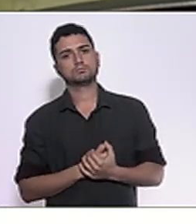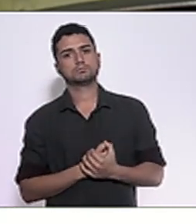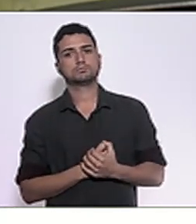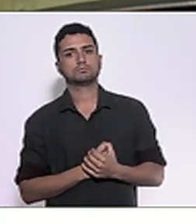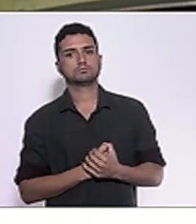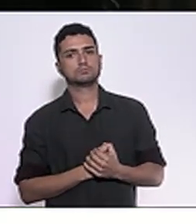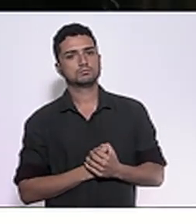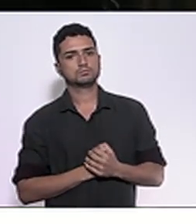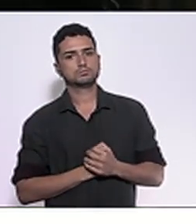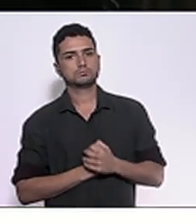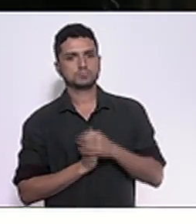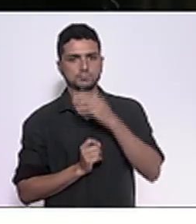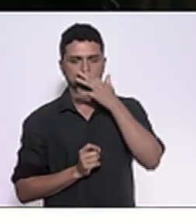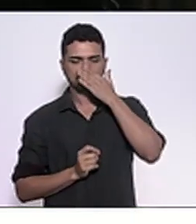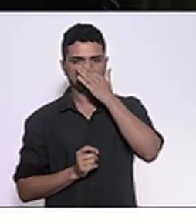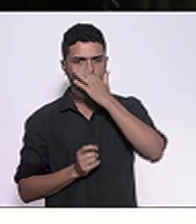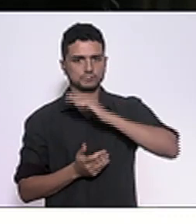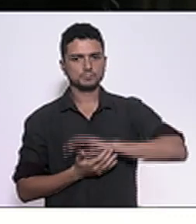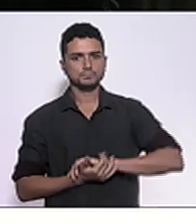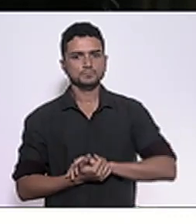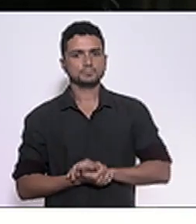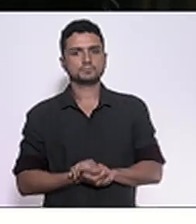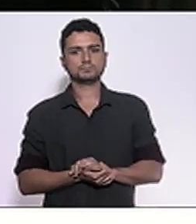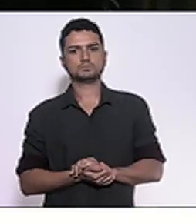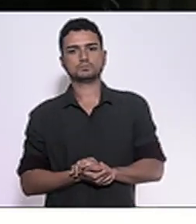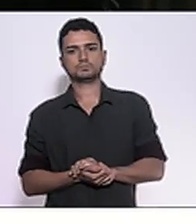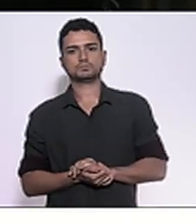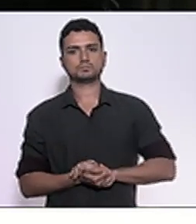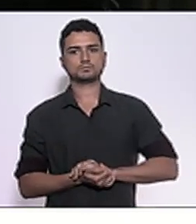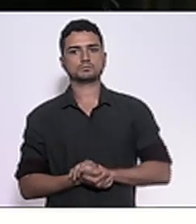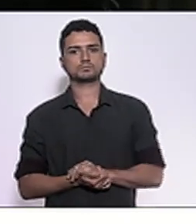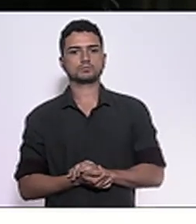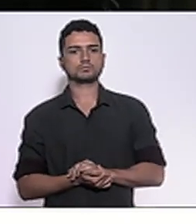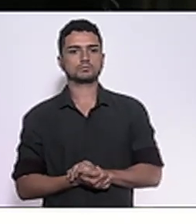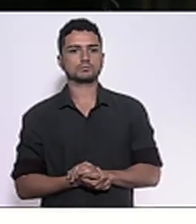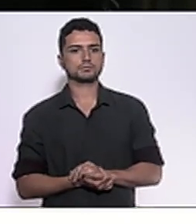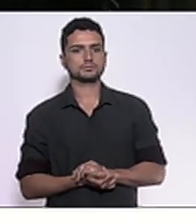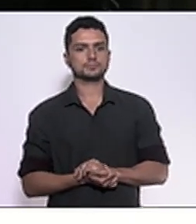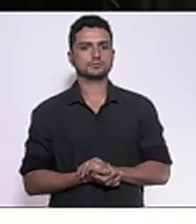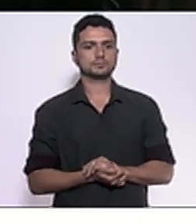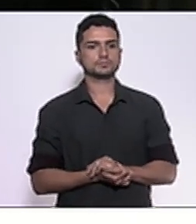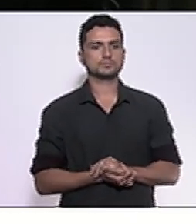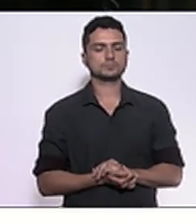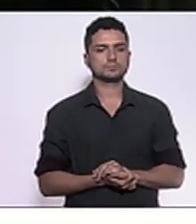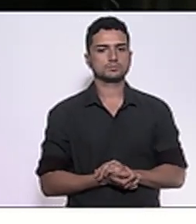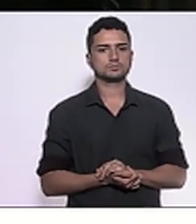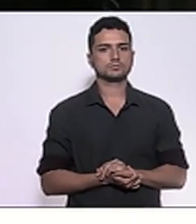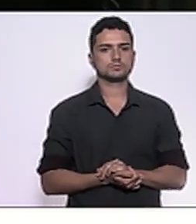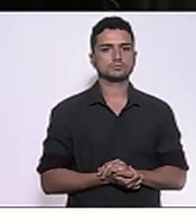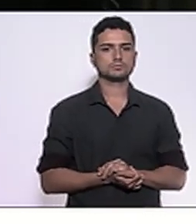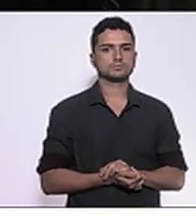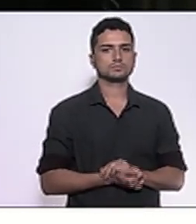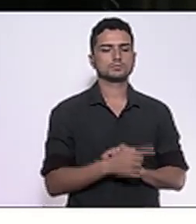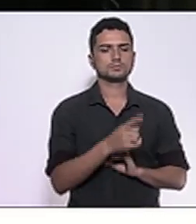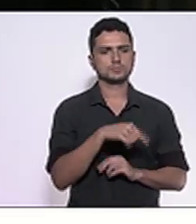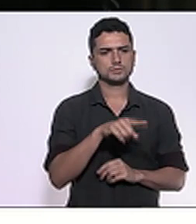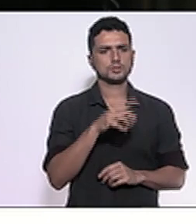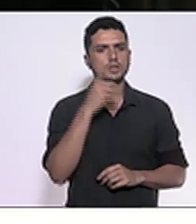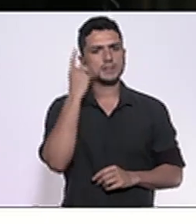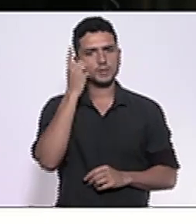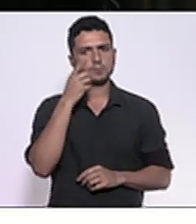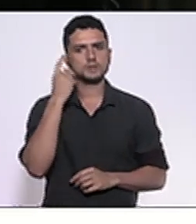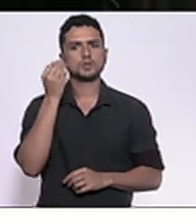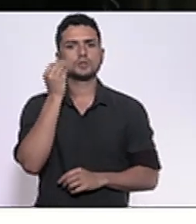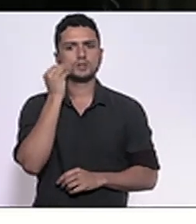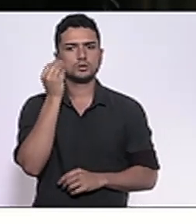aqui do Legislativo, os 2 deputados que não estão mais aqui, mas eles tentaram, não importa se o nome é correto